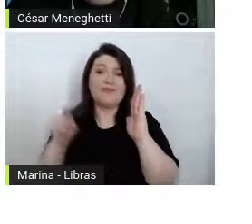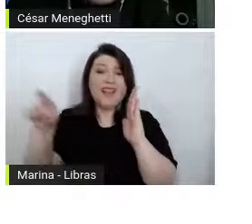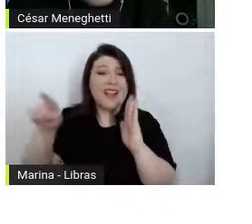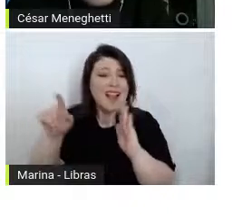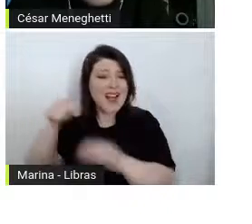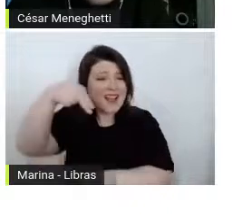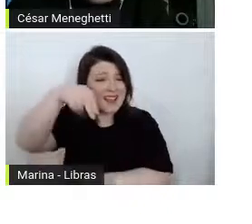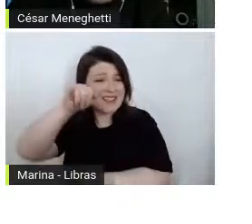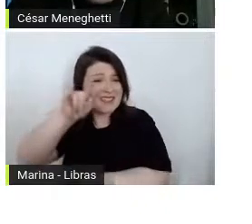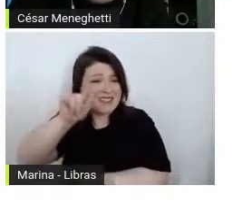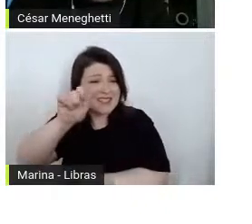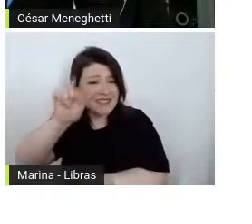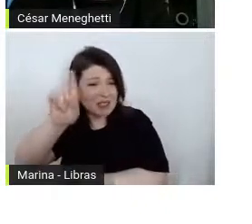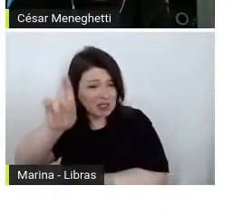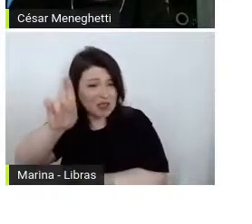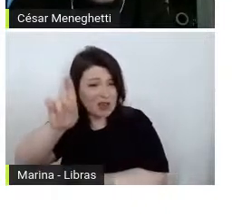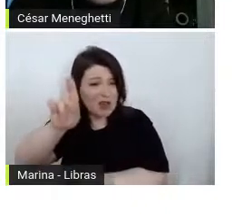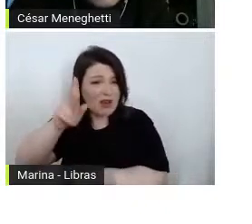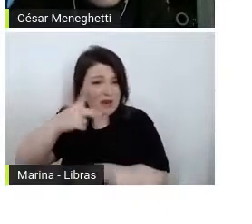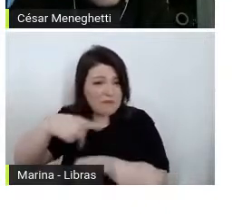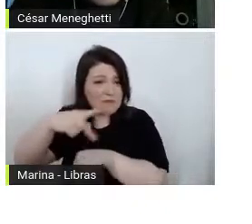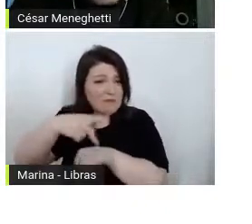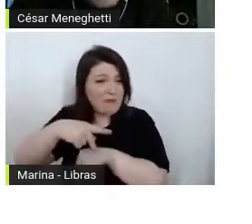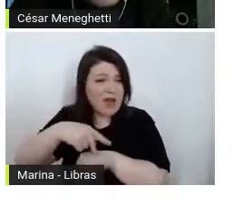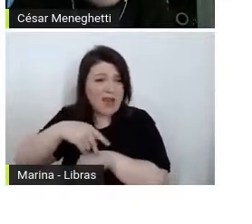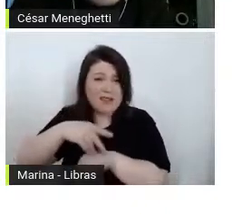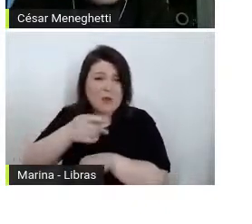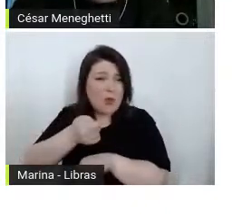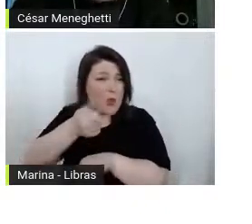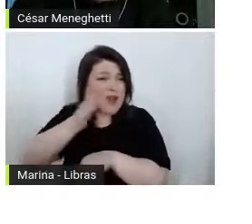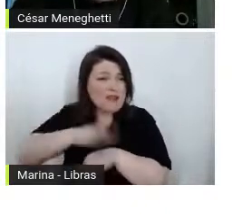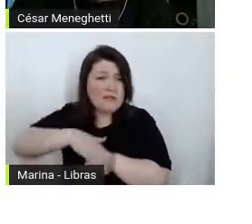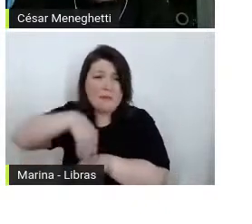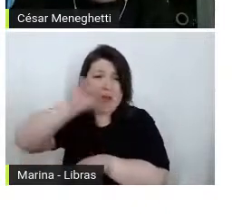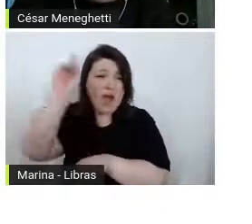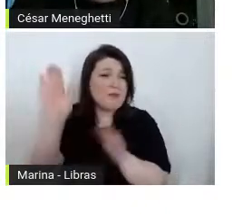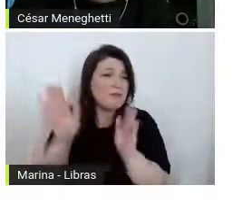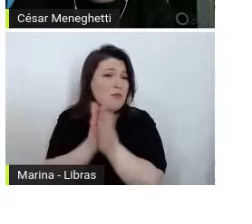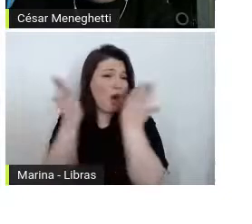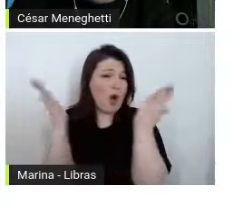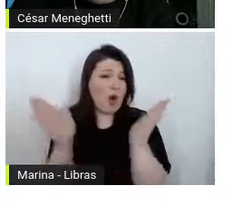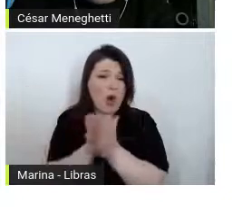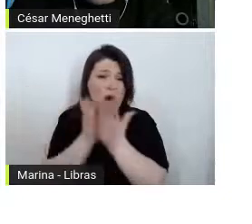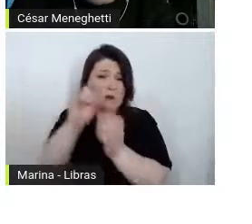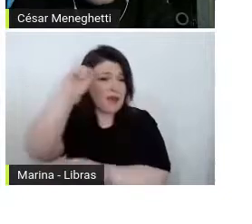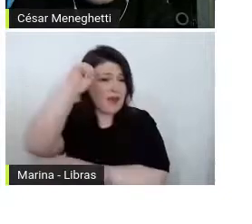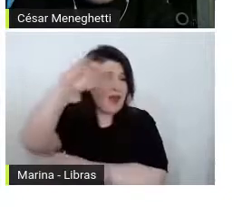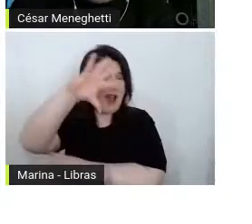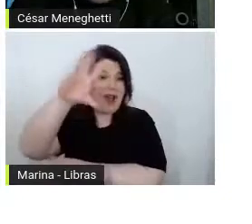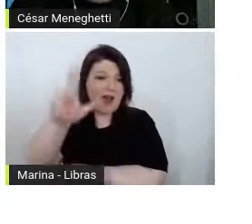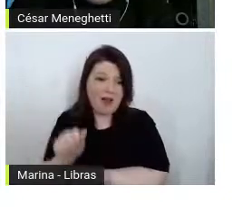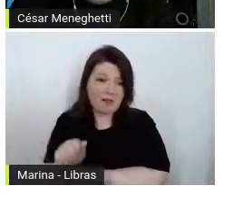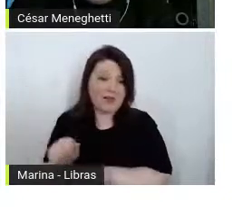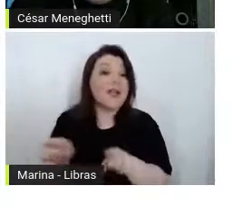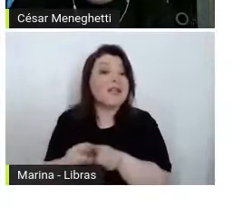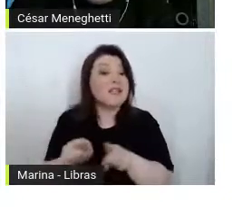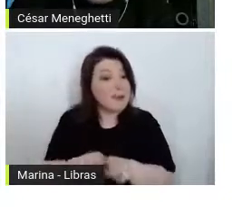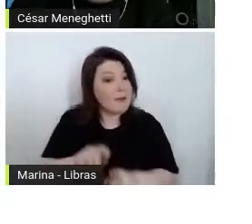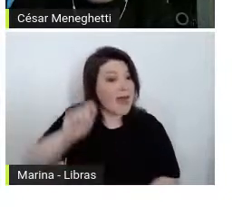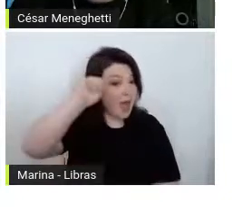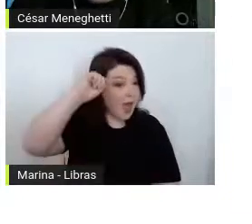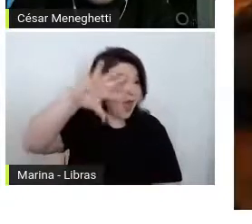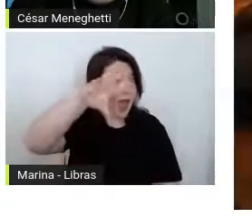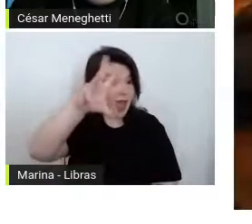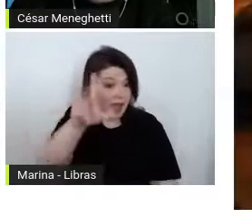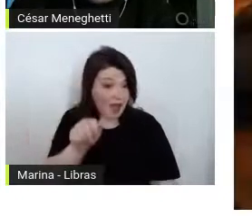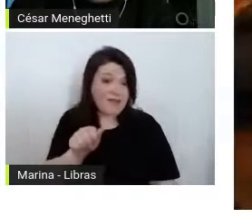pobres da África, e a África é um dos continentes mais pobres do mundo, né? Então, uma